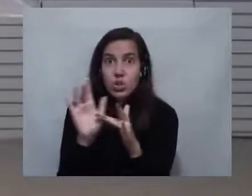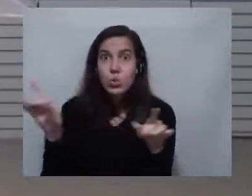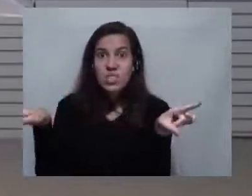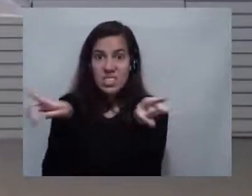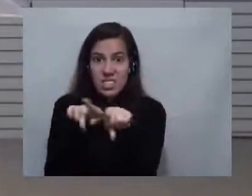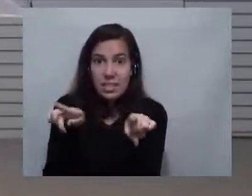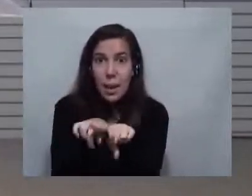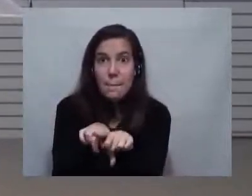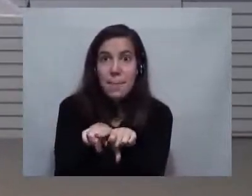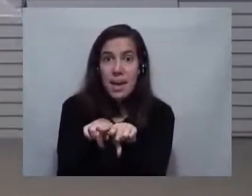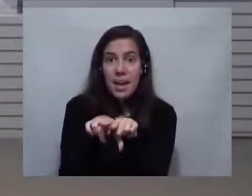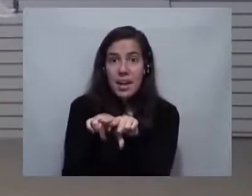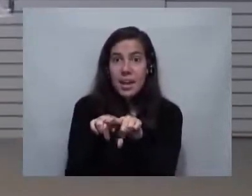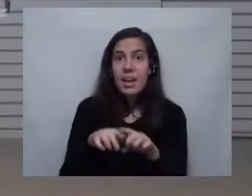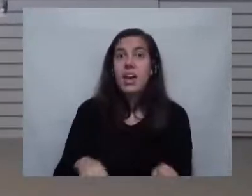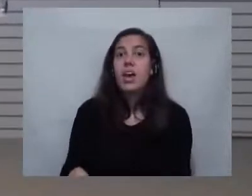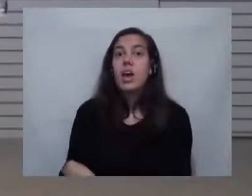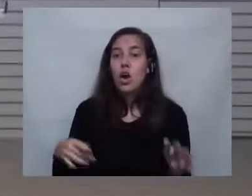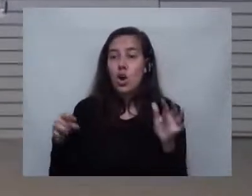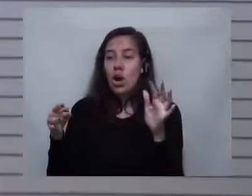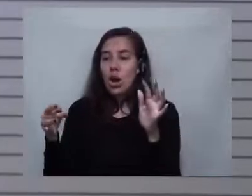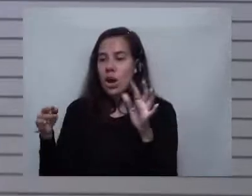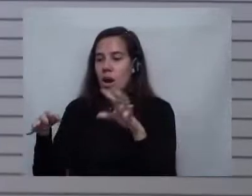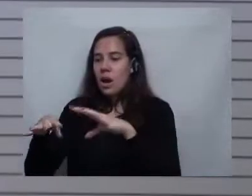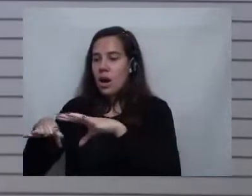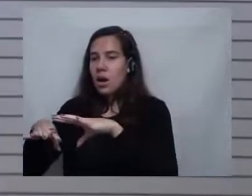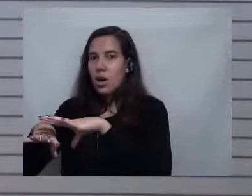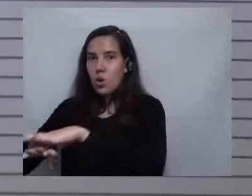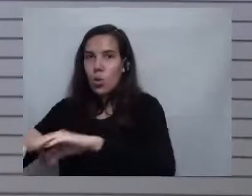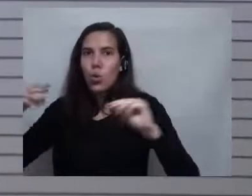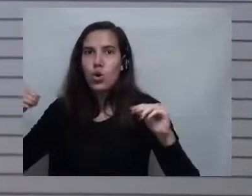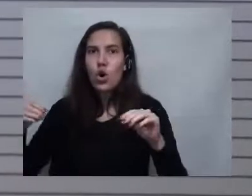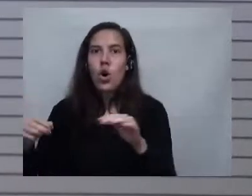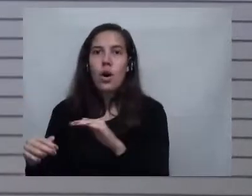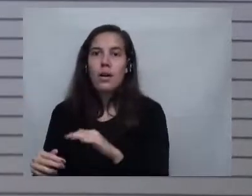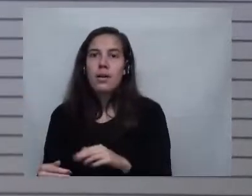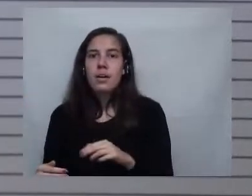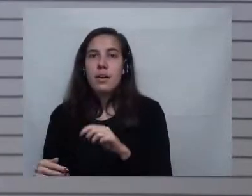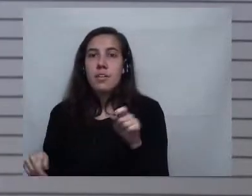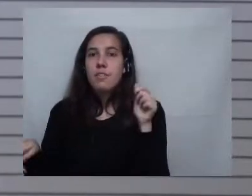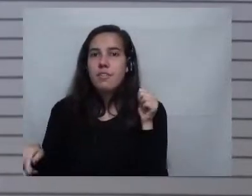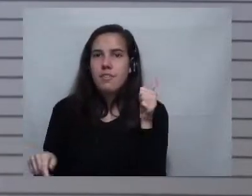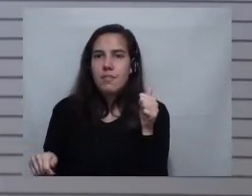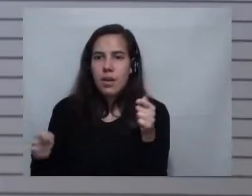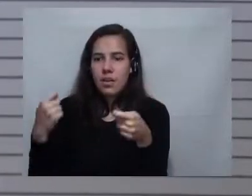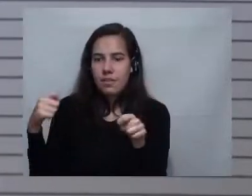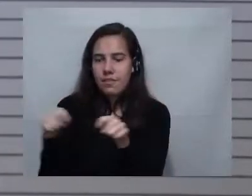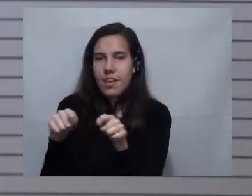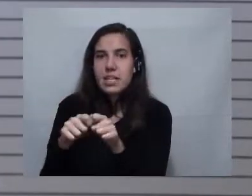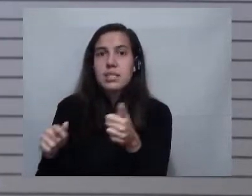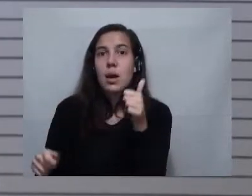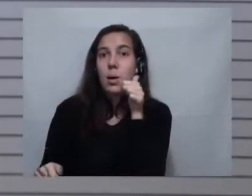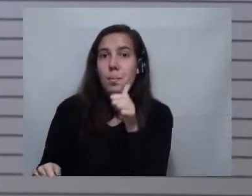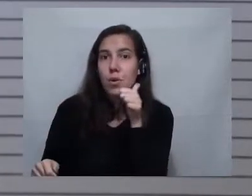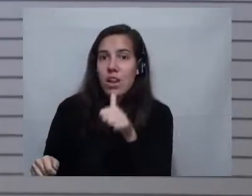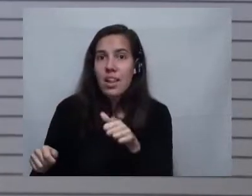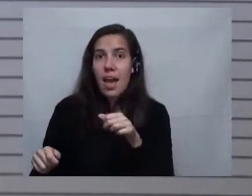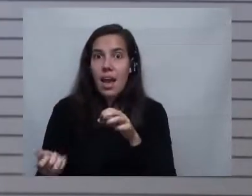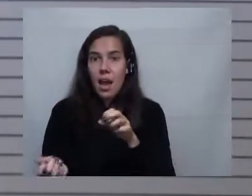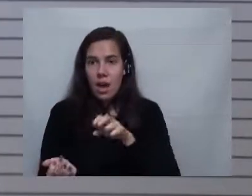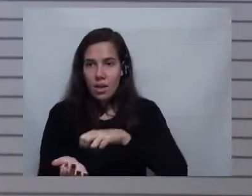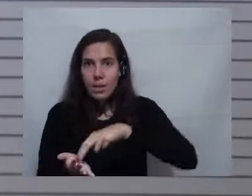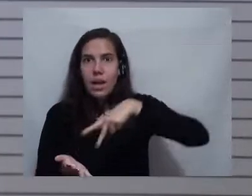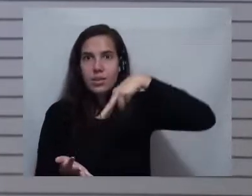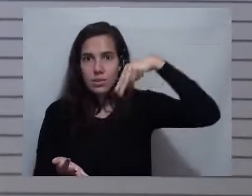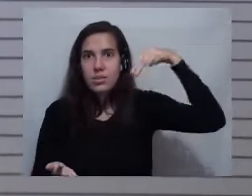Pedro disse Rabi takumi se levanta o e Pedro Então